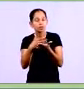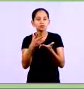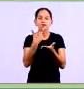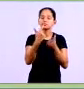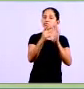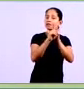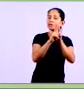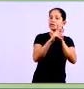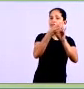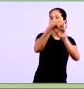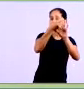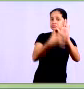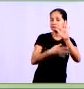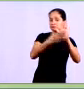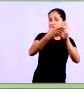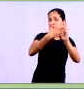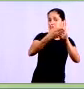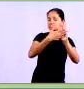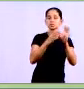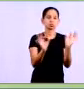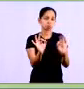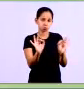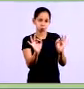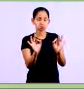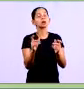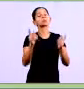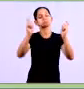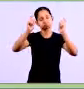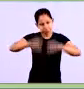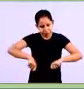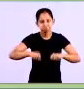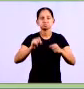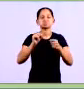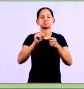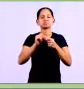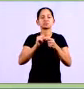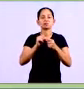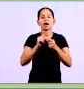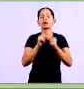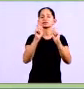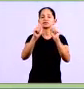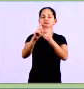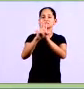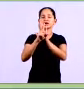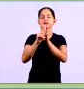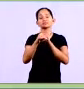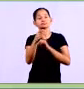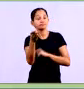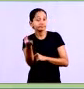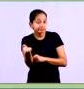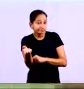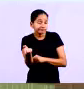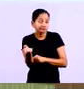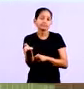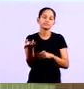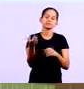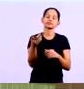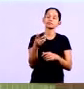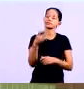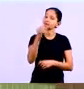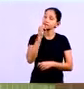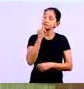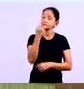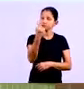fala nada, o cara faz qualquer coisa. Então, o termo ilusão remete a isso. Esse é um caso que eu